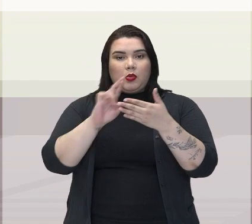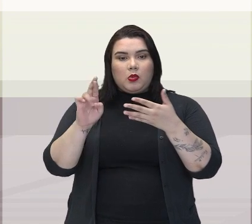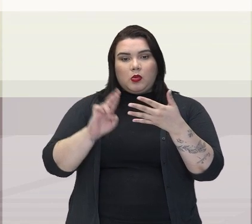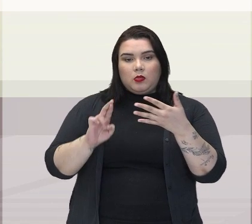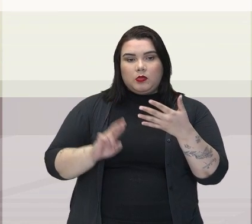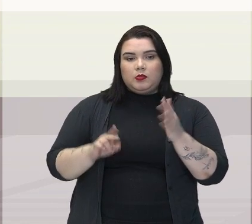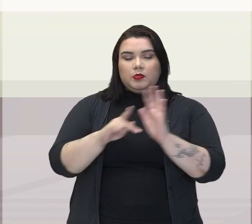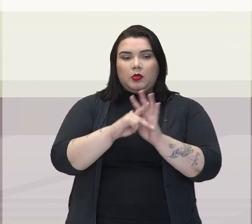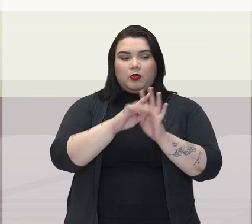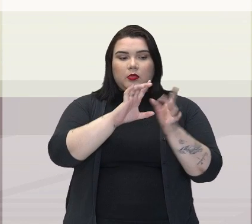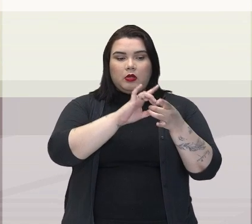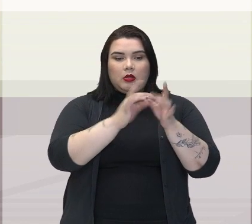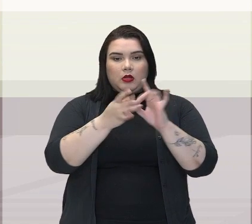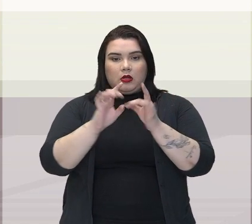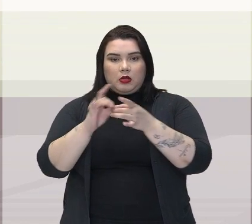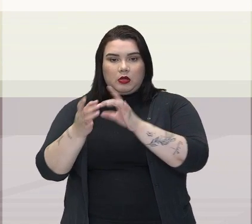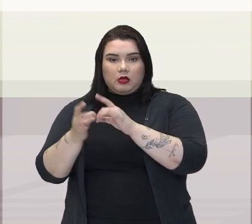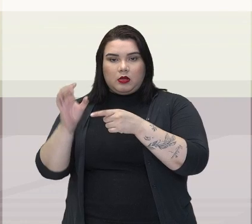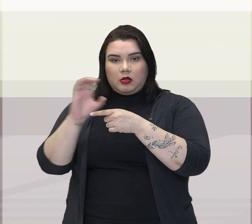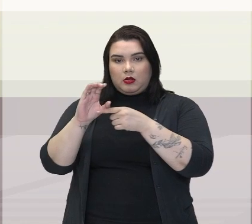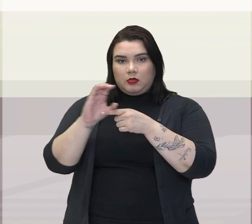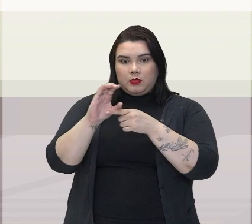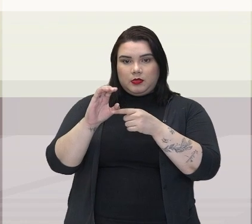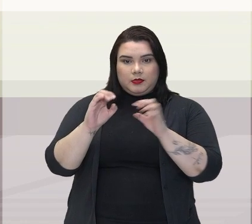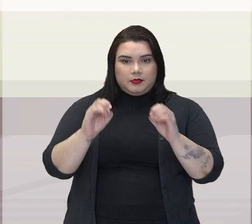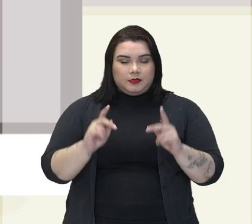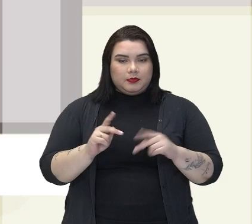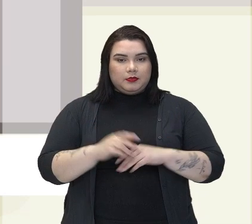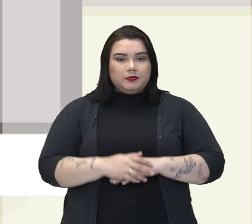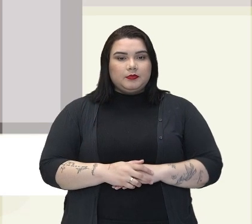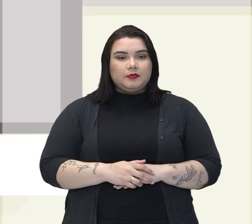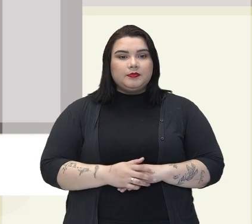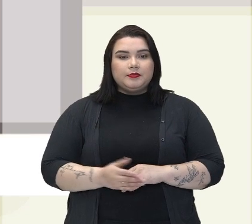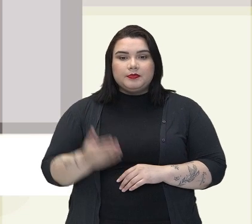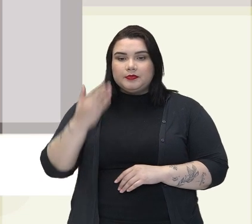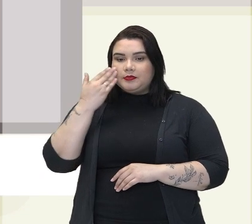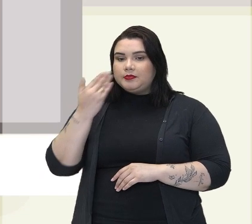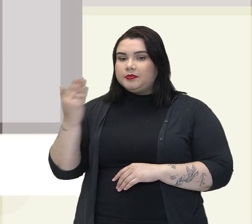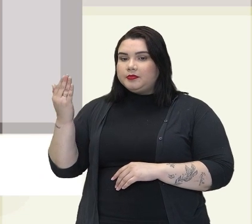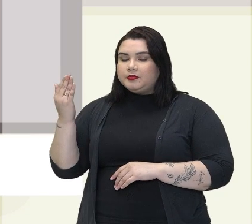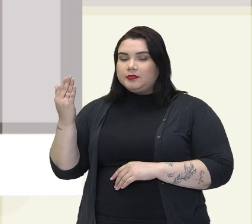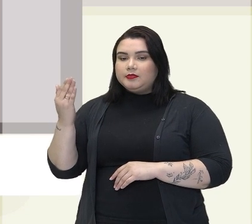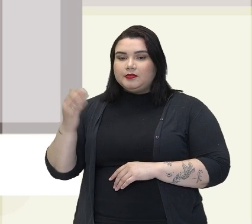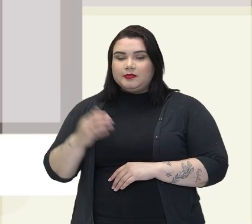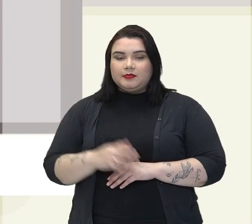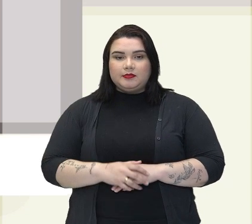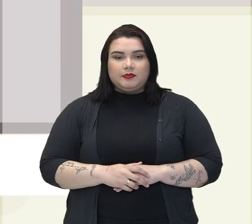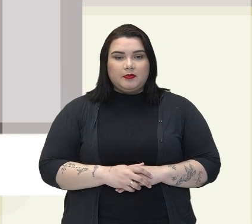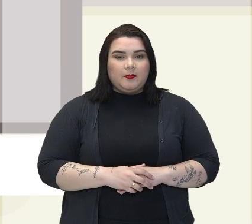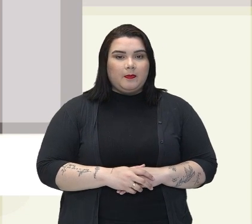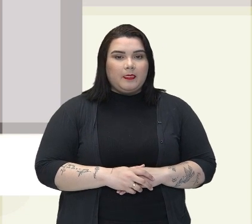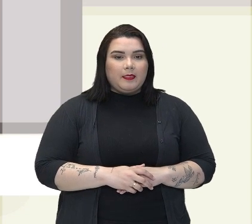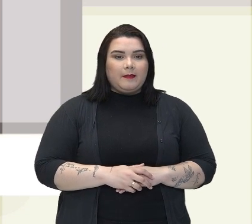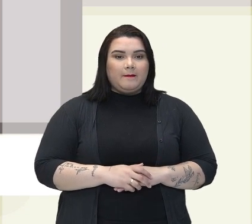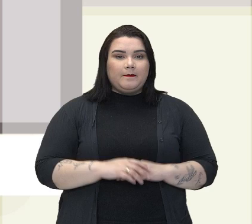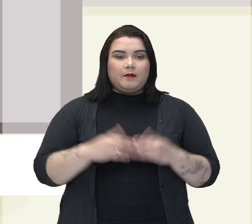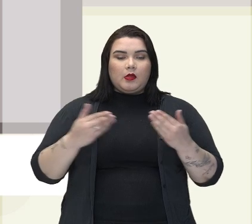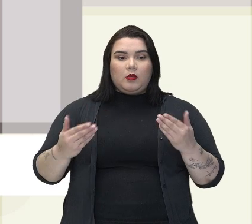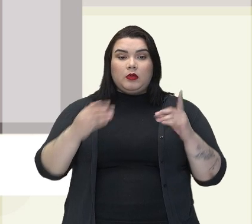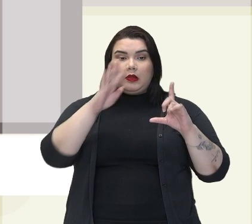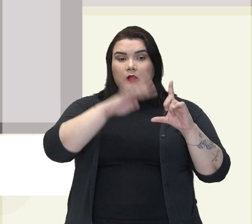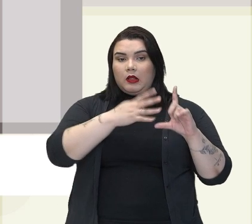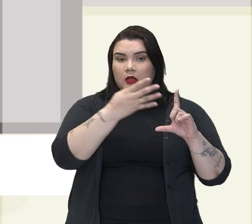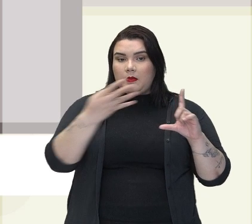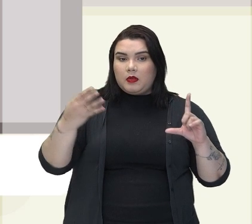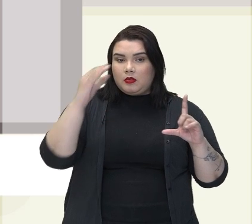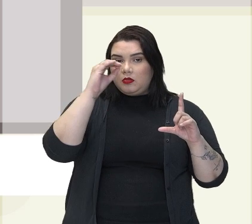cadeias carbônicas abertas. Vamos ver o que a gente tem no nosso mural? Então, gente, no nosso mural, a